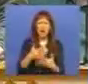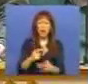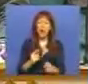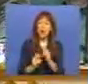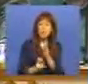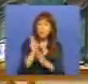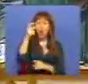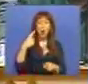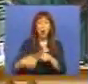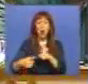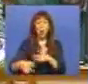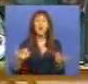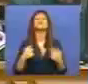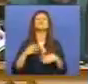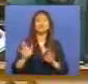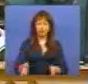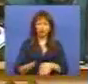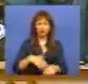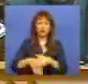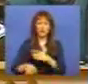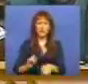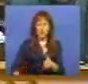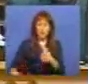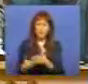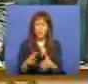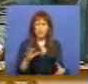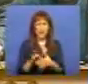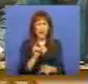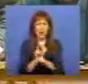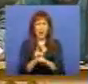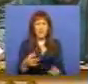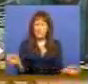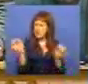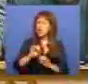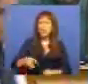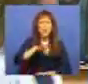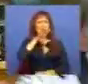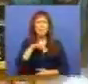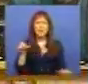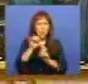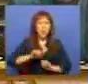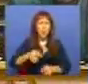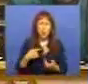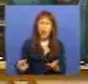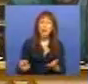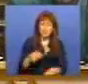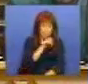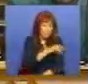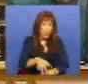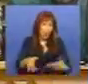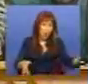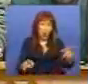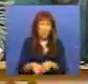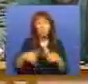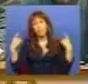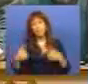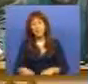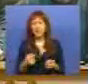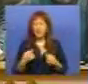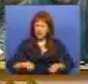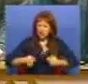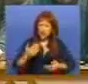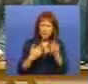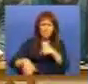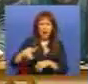poderia ter. Aliás, já fizemos propostas nesse sentido. Nenhuma família carenciada deveria